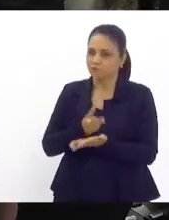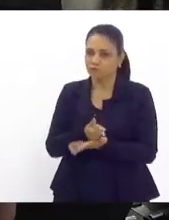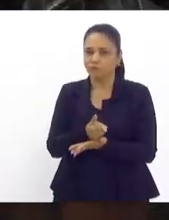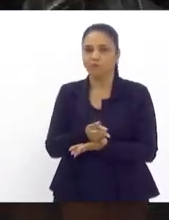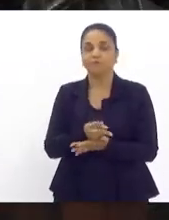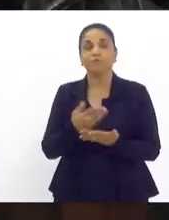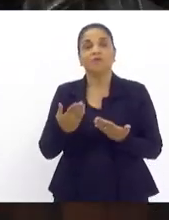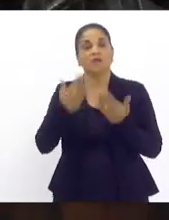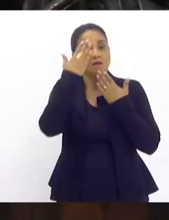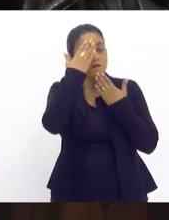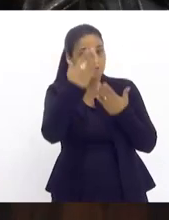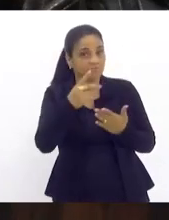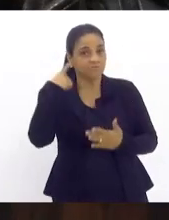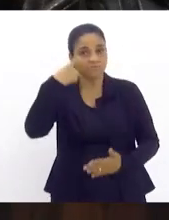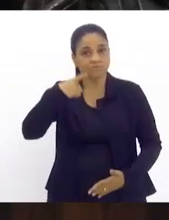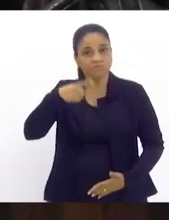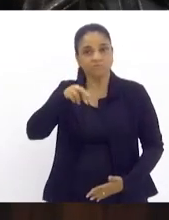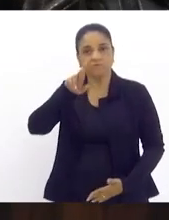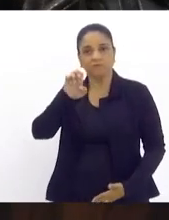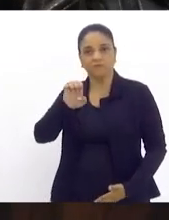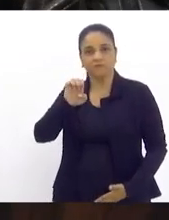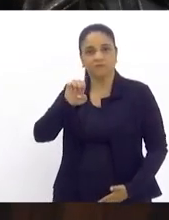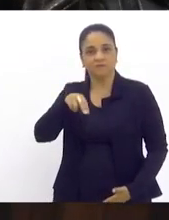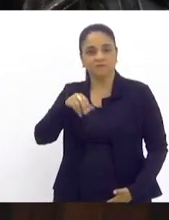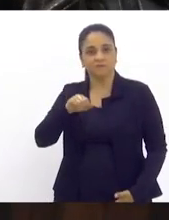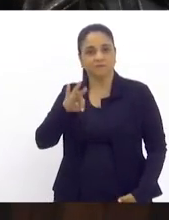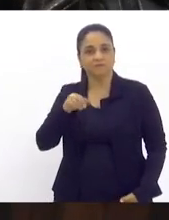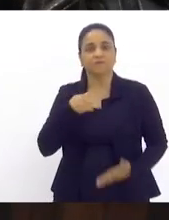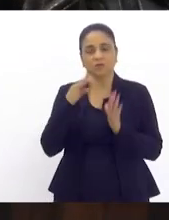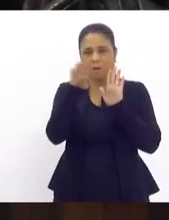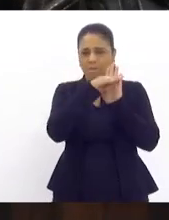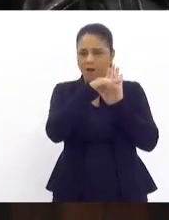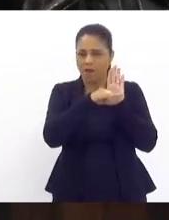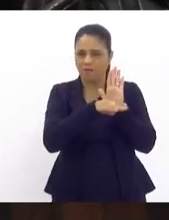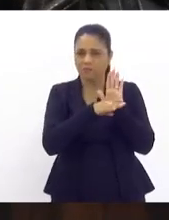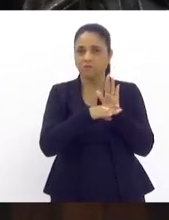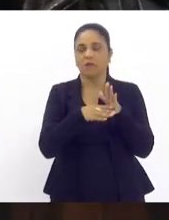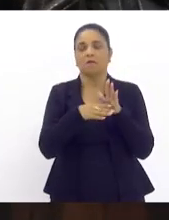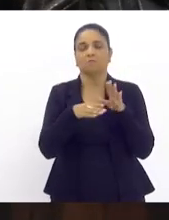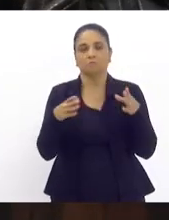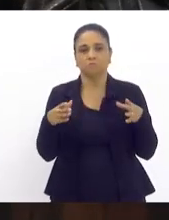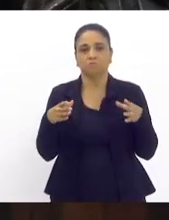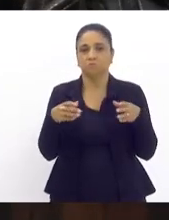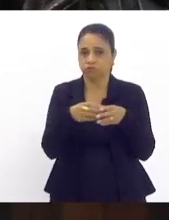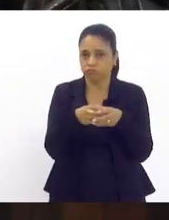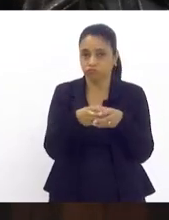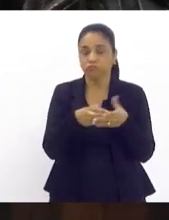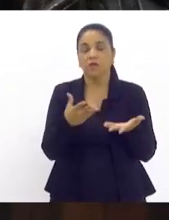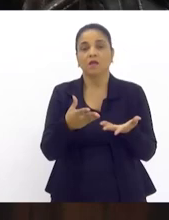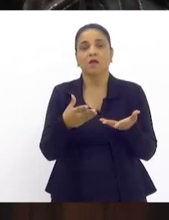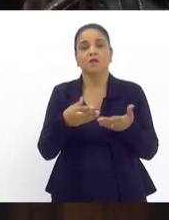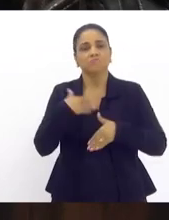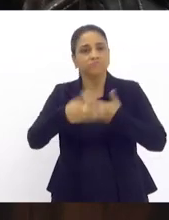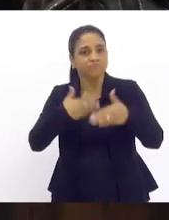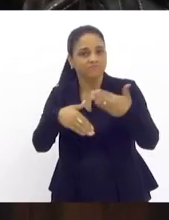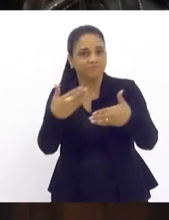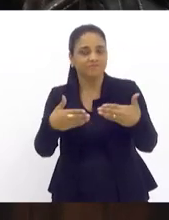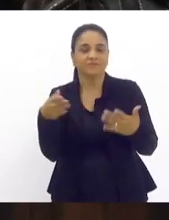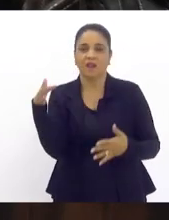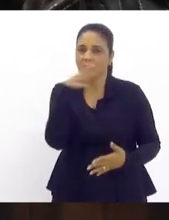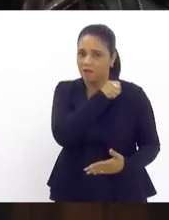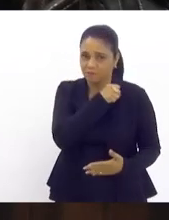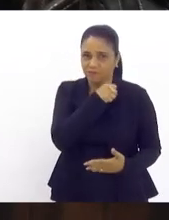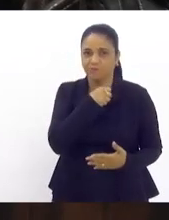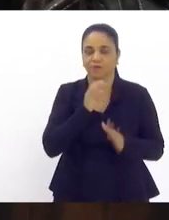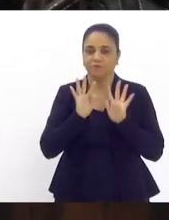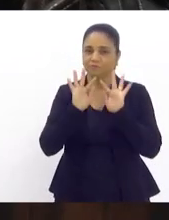Agradecendo a compreensão da deputada Renata Souza, a pauta hoje está repleta, então vamos tentar dar uma acelerada nos trabalhos do dia de hoje e conseguir concluir essa